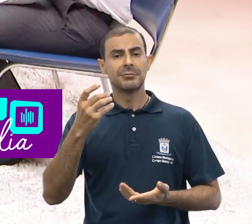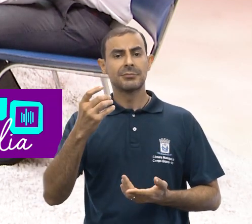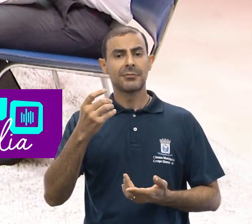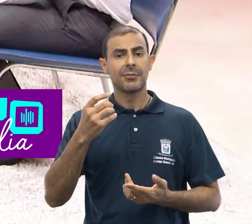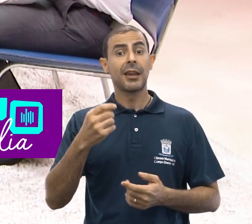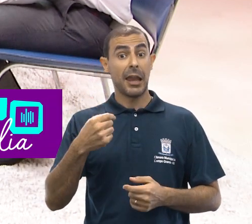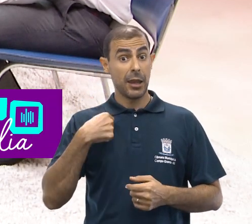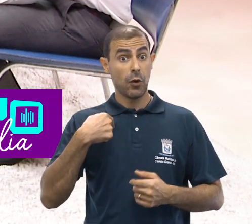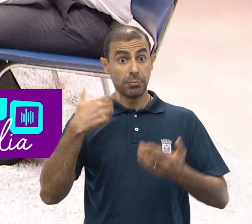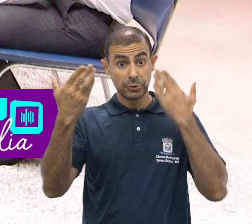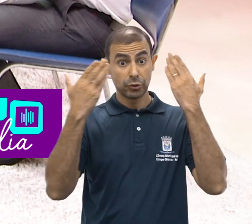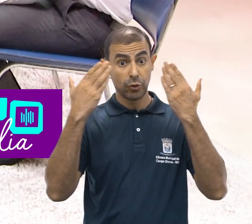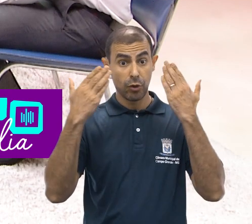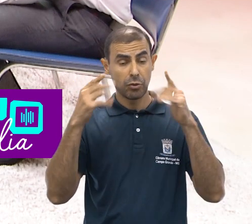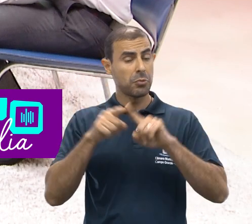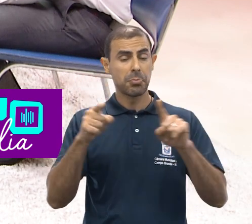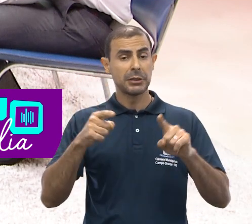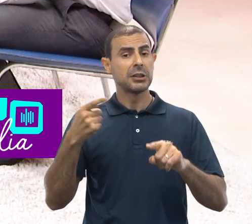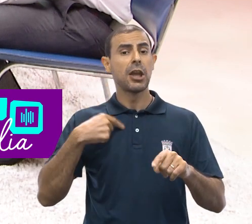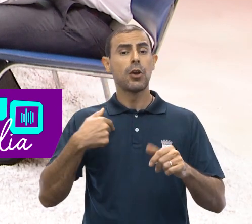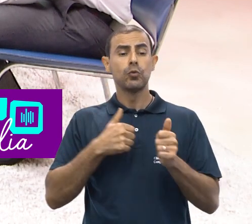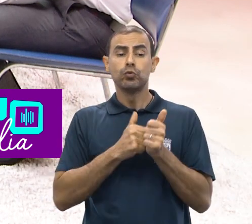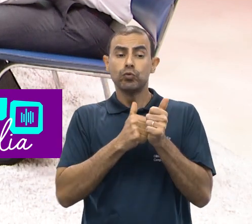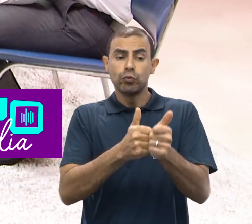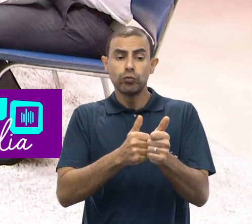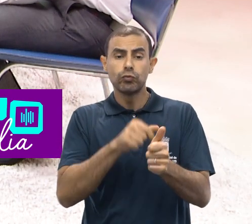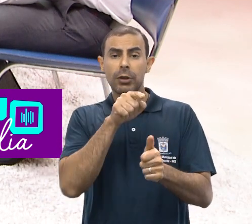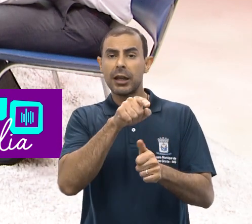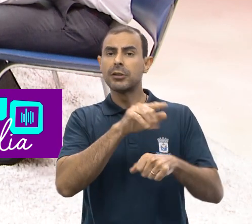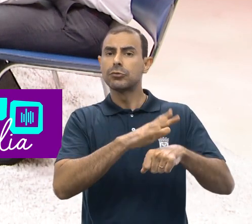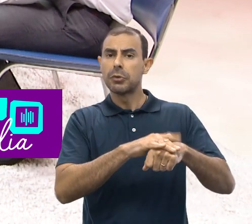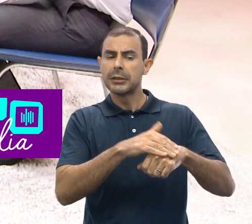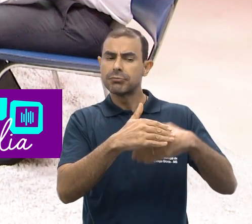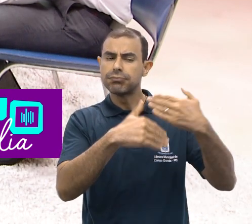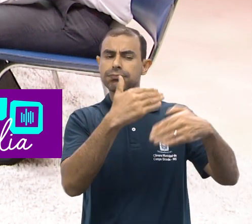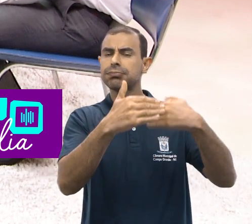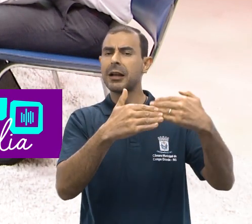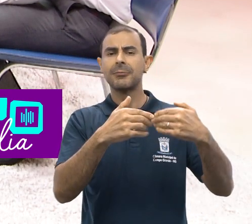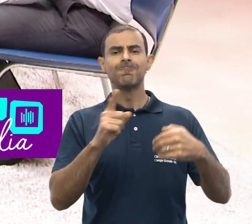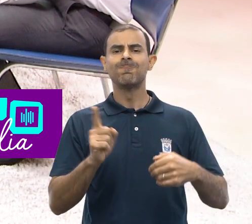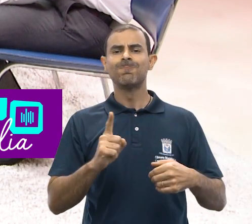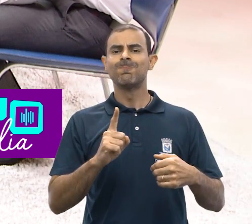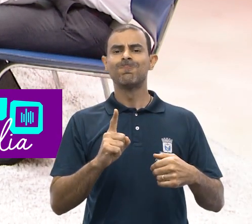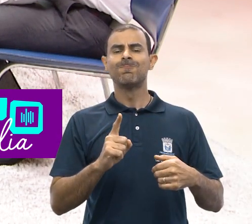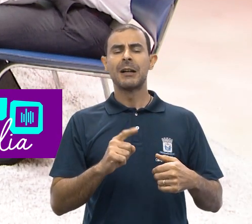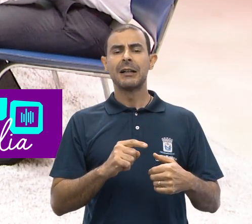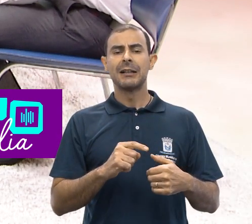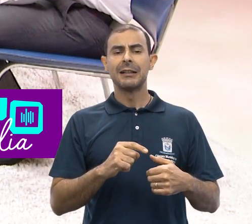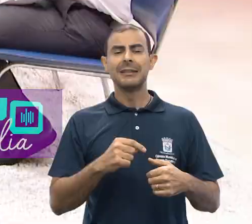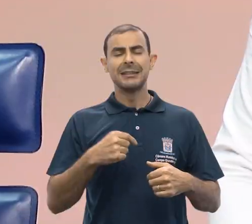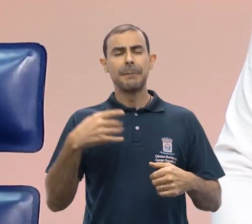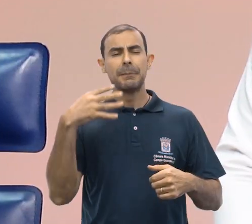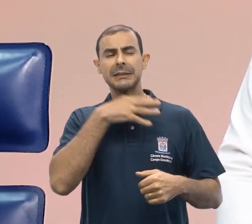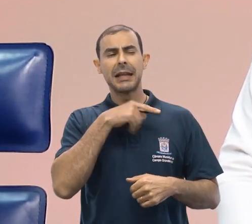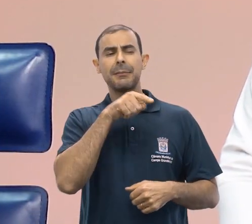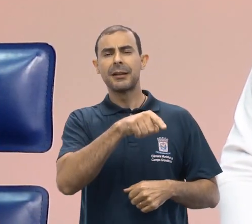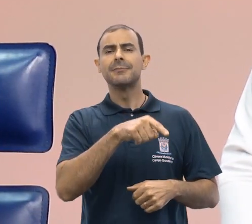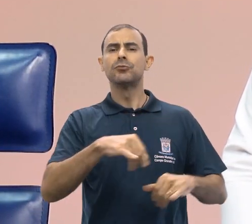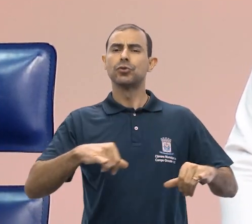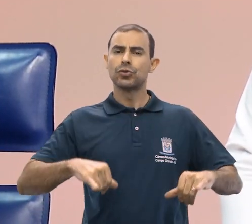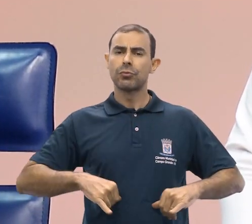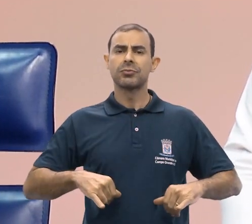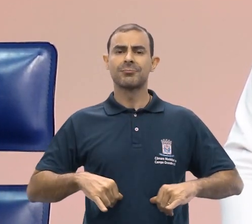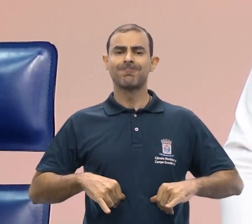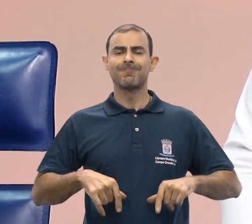não acompanhei, né, esse desenvolvimento da doença do meu pai e a gente percebe claramente como que ele sofreu e a